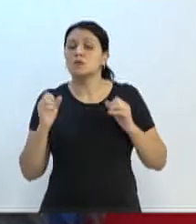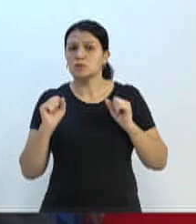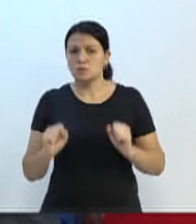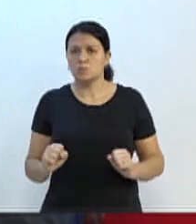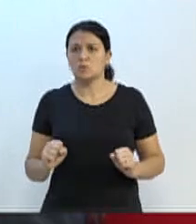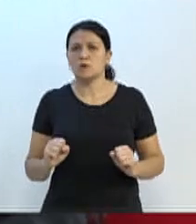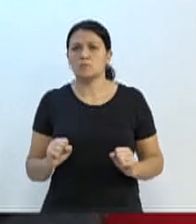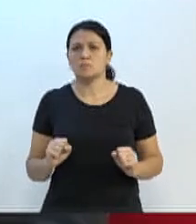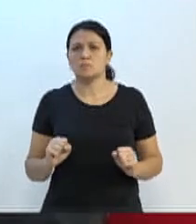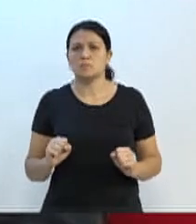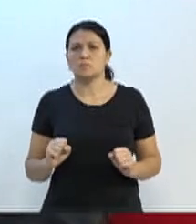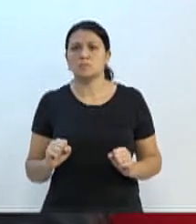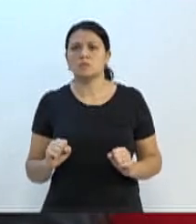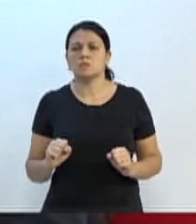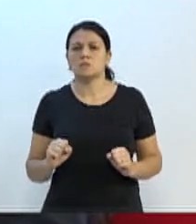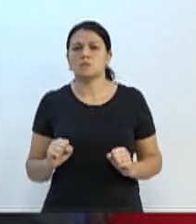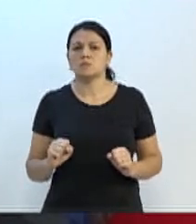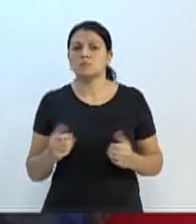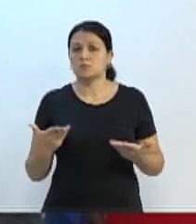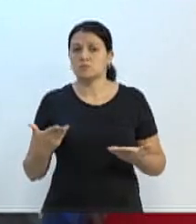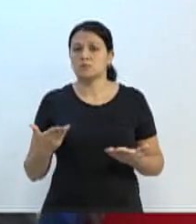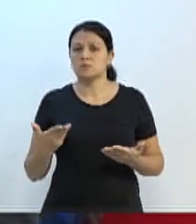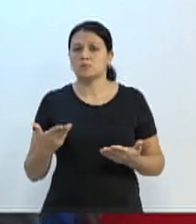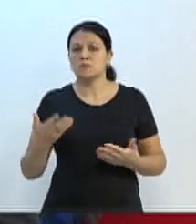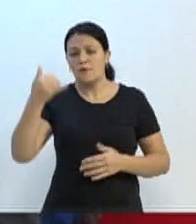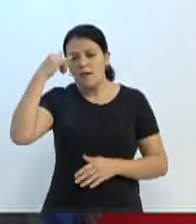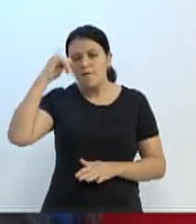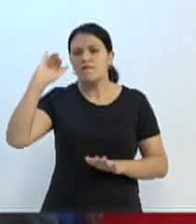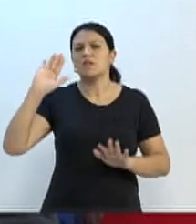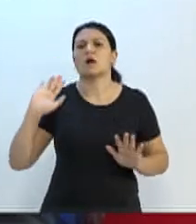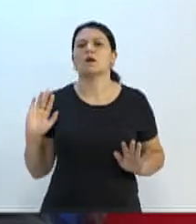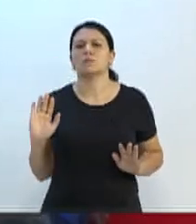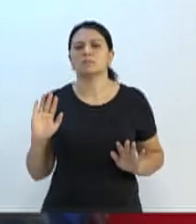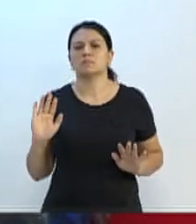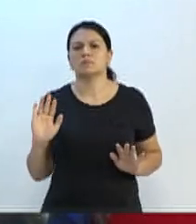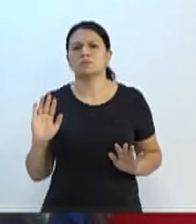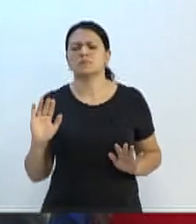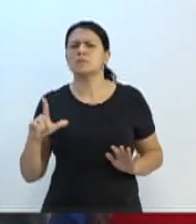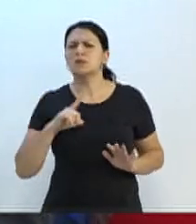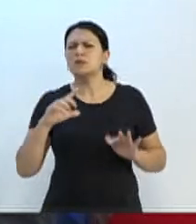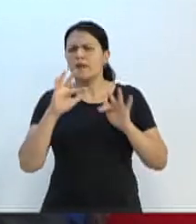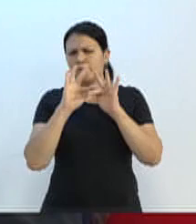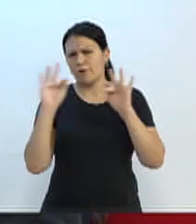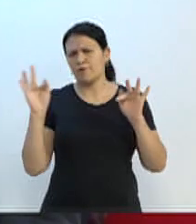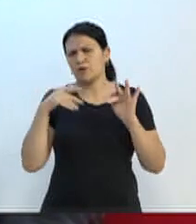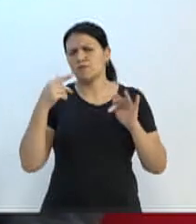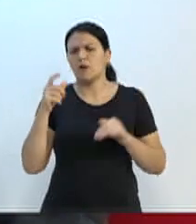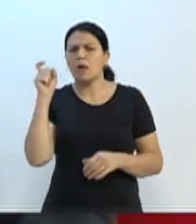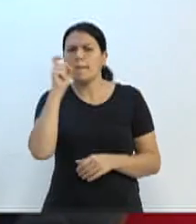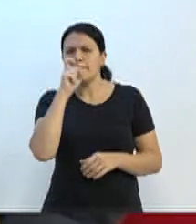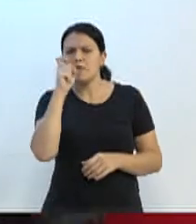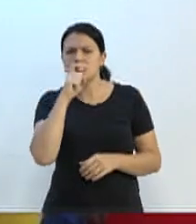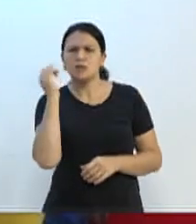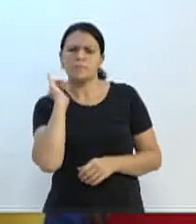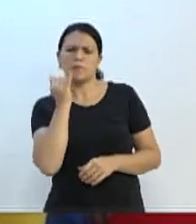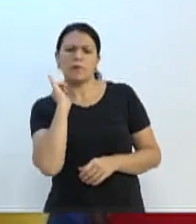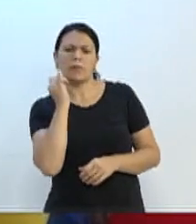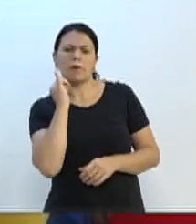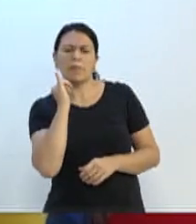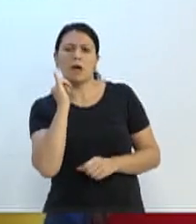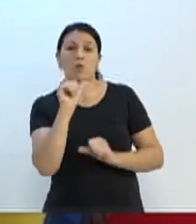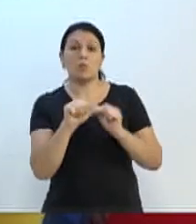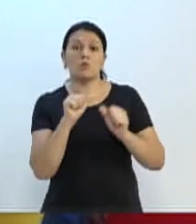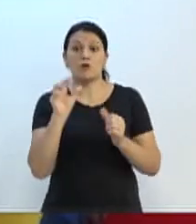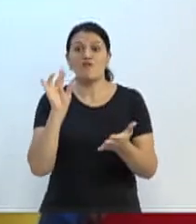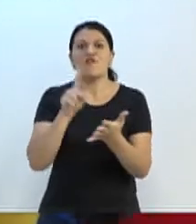diz o meu irmão tijucano, se aprecatar. Tem um rifão popular que diz o seguinte: uma mentira contada diversas vezes vira verdade.